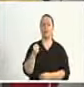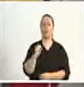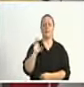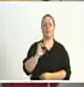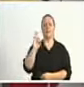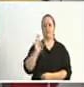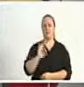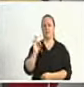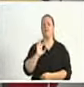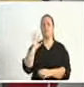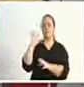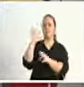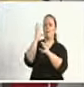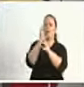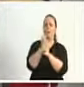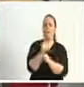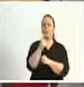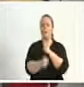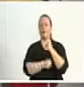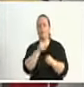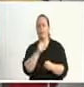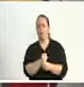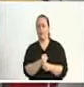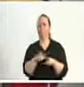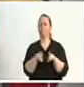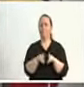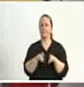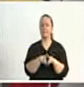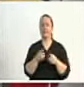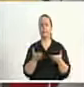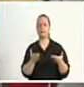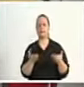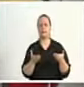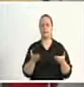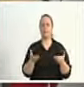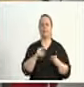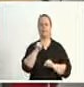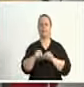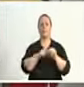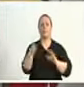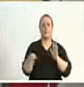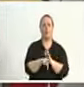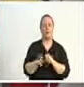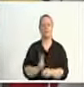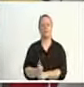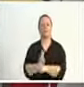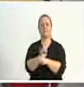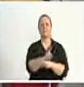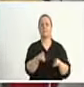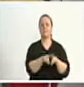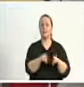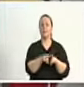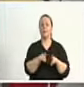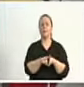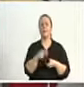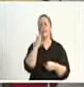ao orçamento anual e as excessivas renúncias fiscais, além do baixo nível de combate à sonegação fiscal e